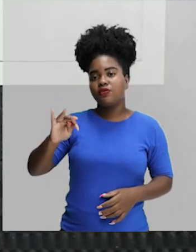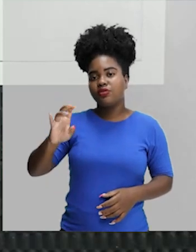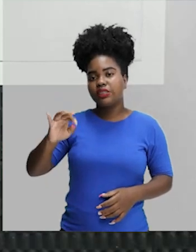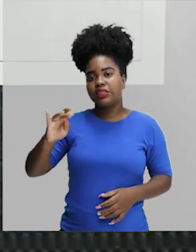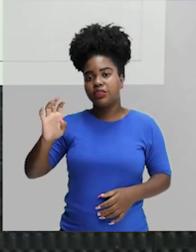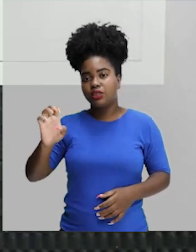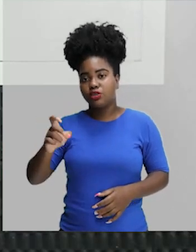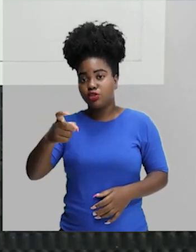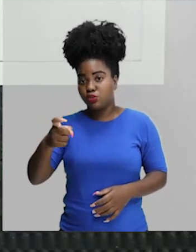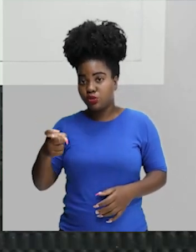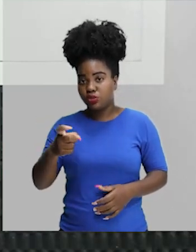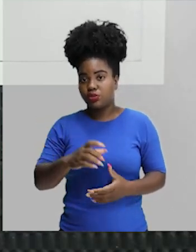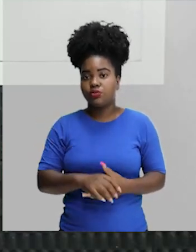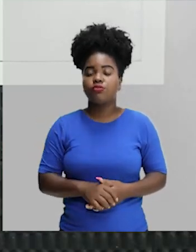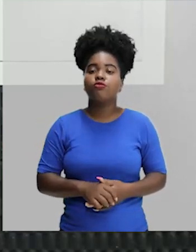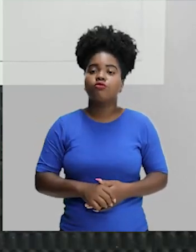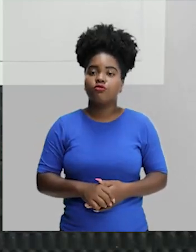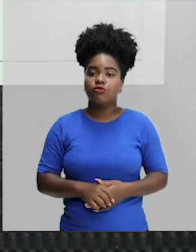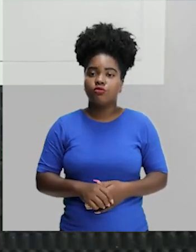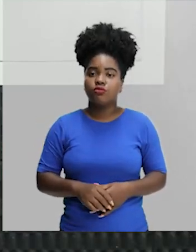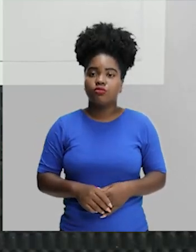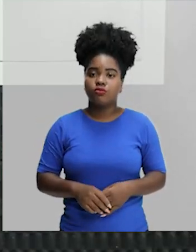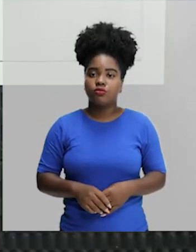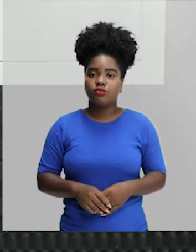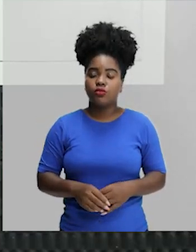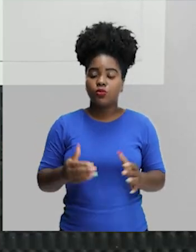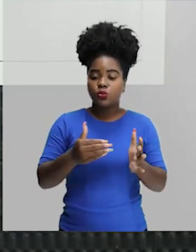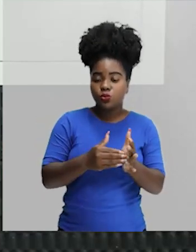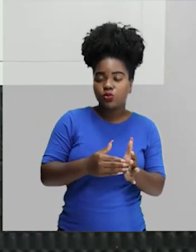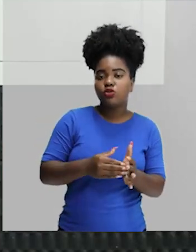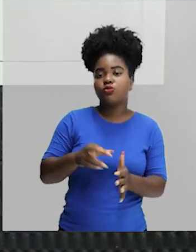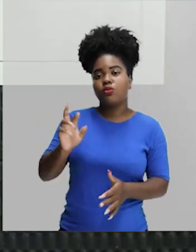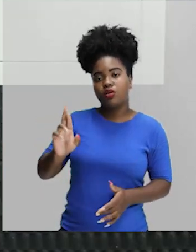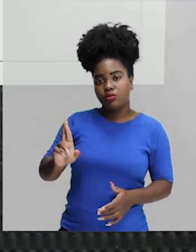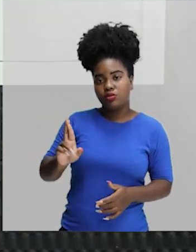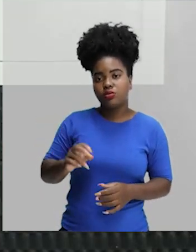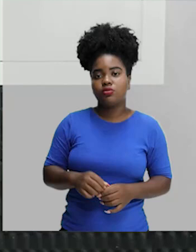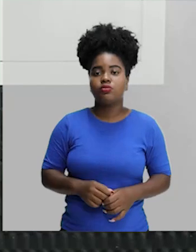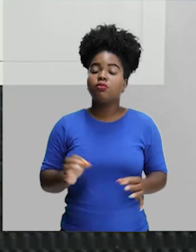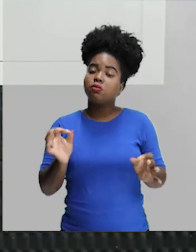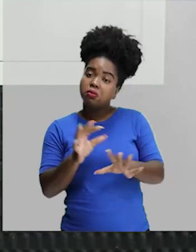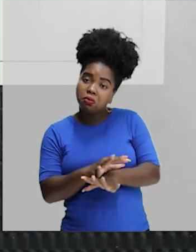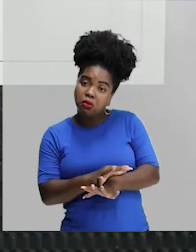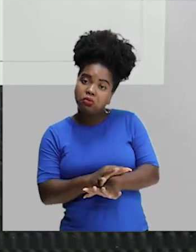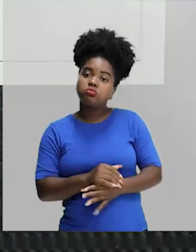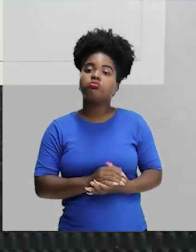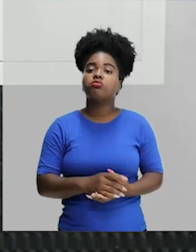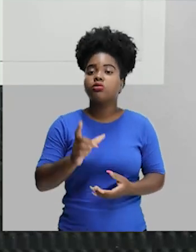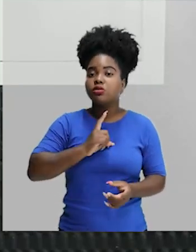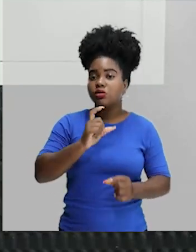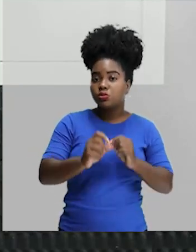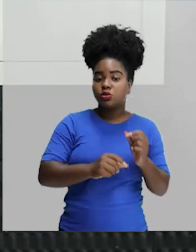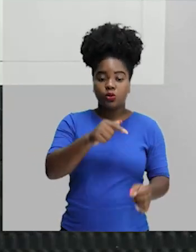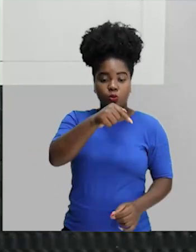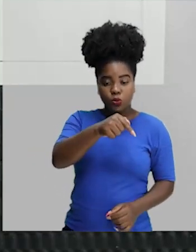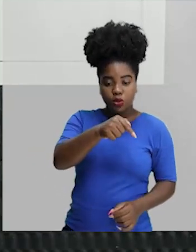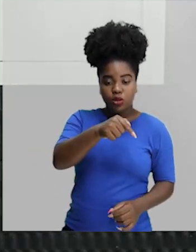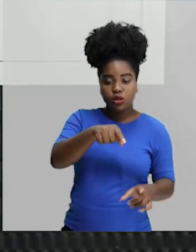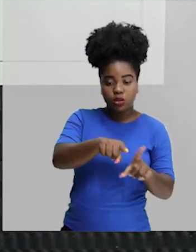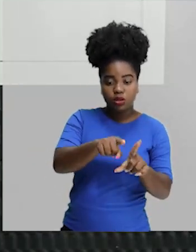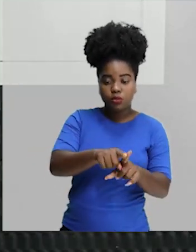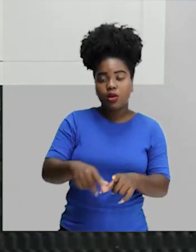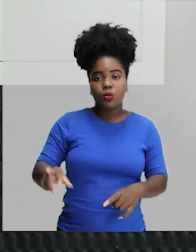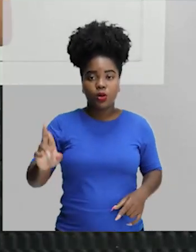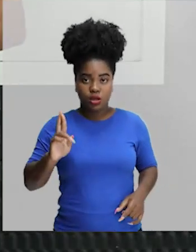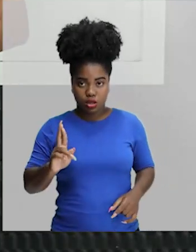2 é o termo independente. E esse último aqui é o do resto. Certo? Pronto. Obtive aí o quociente e obtive o